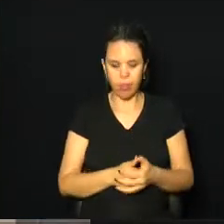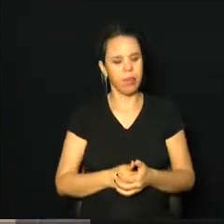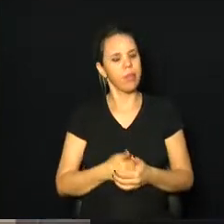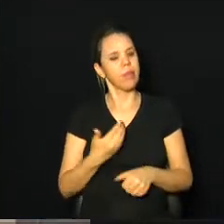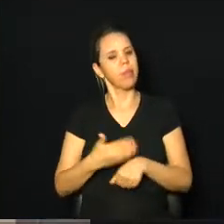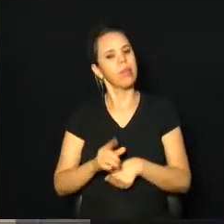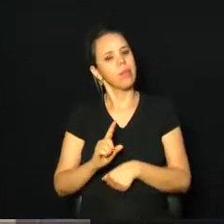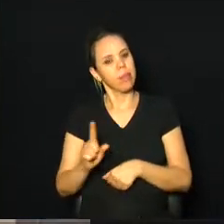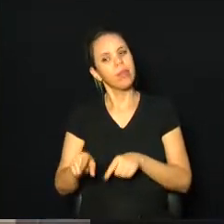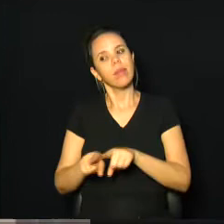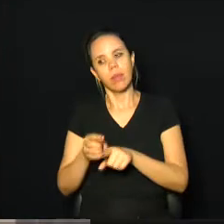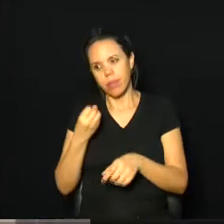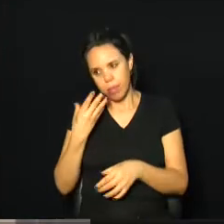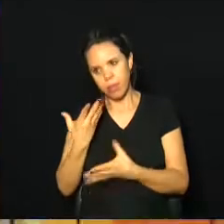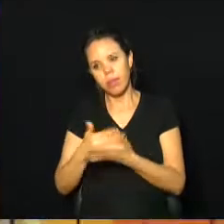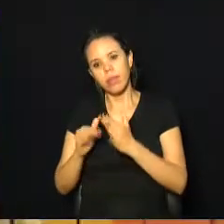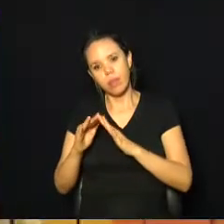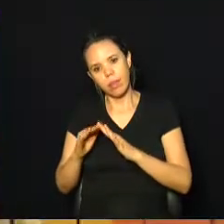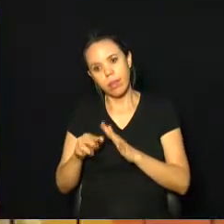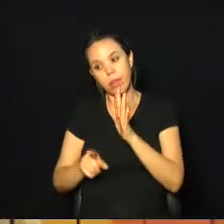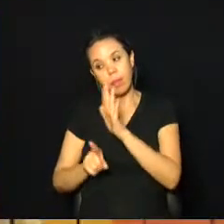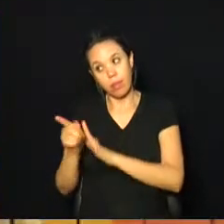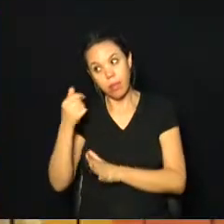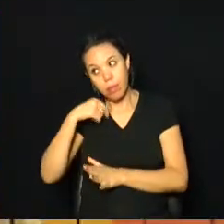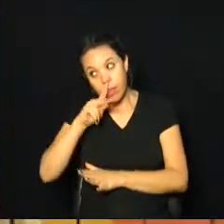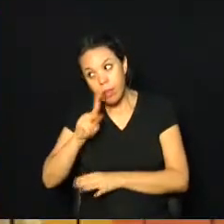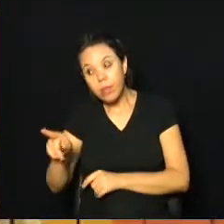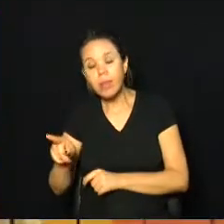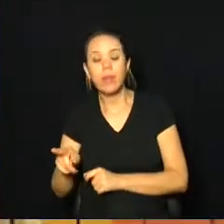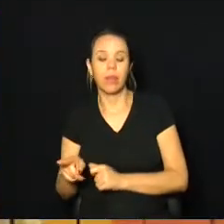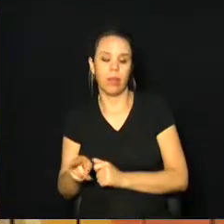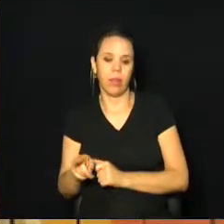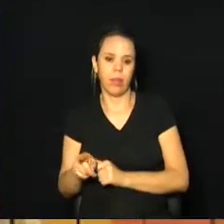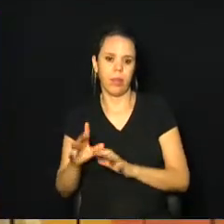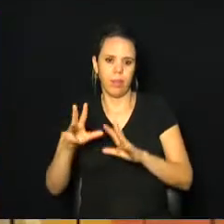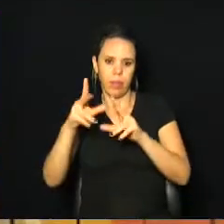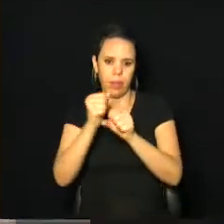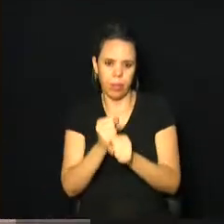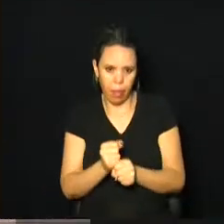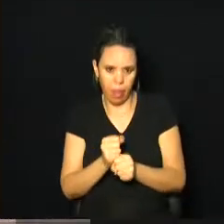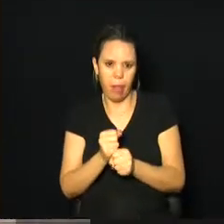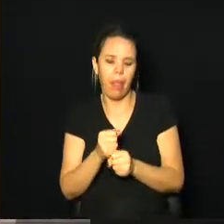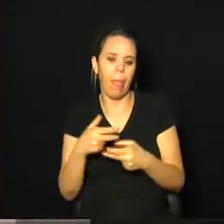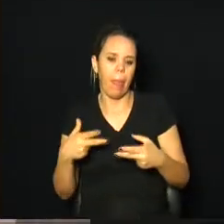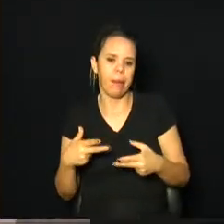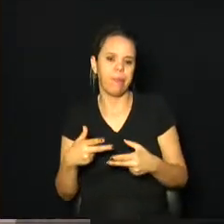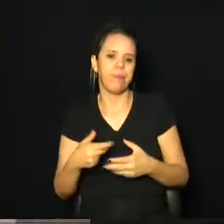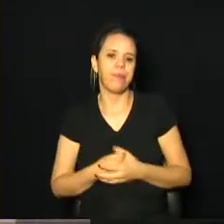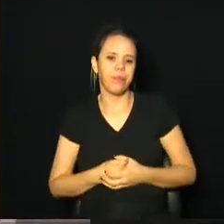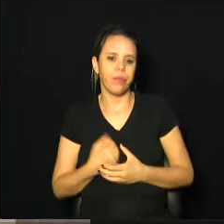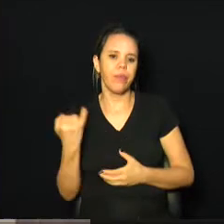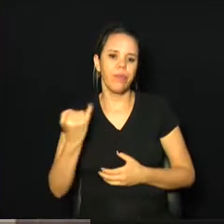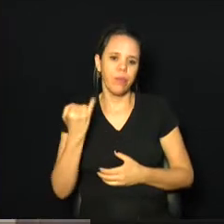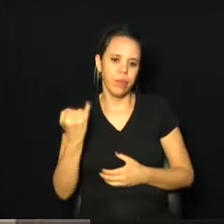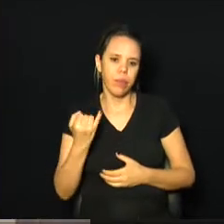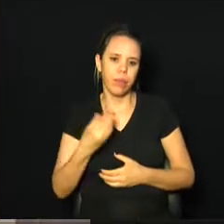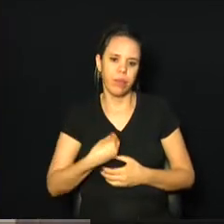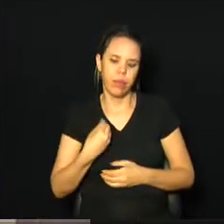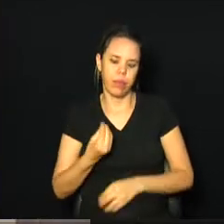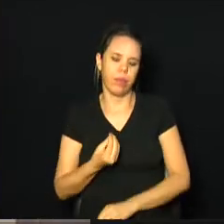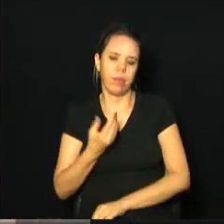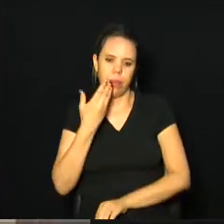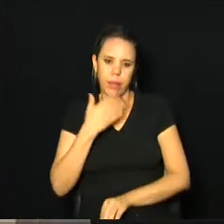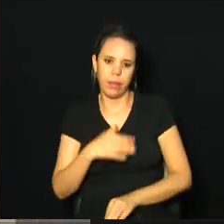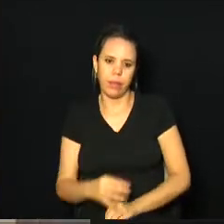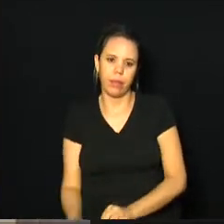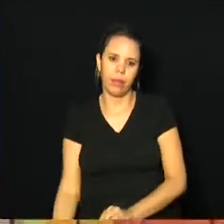treinando não, tem que ir bem na escola, ou perguntar para sua mãe, para seu pai. Então, tudo isso são preceitos importantes para a vida da